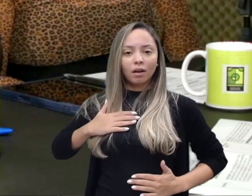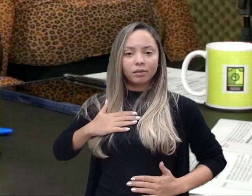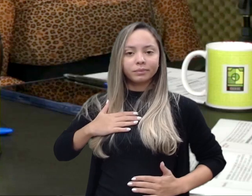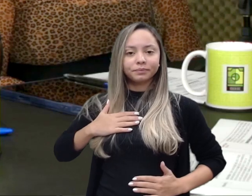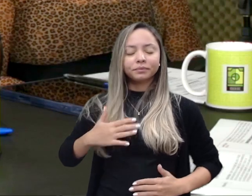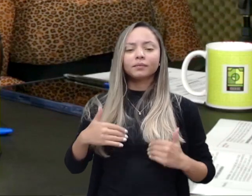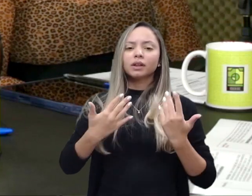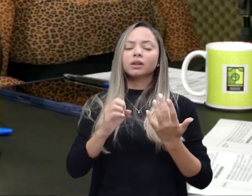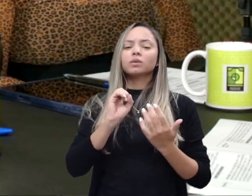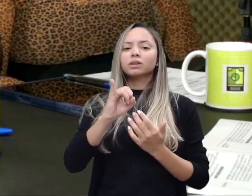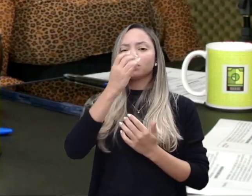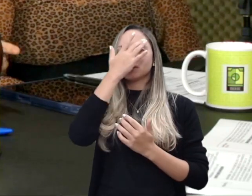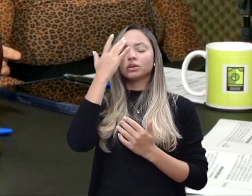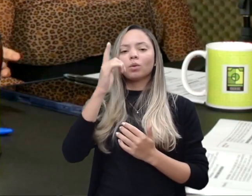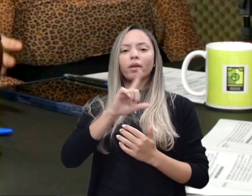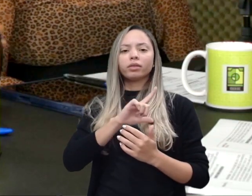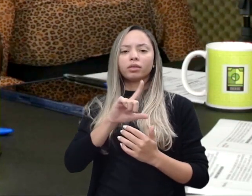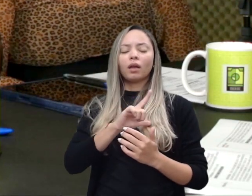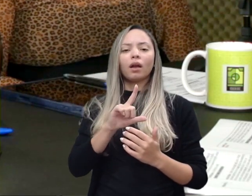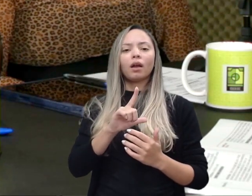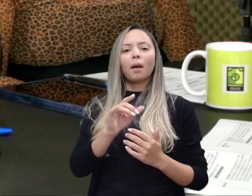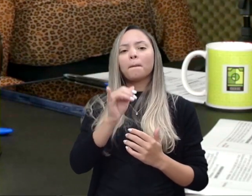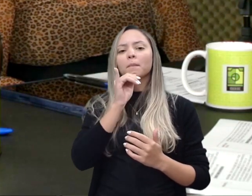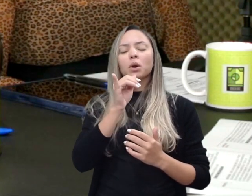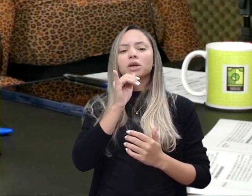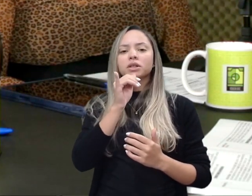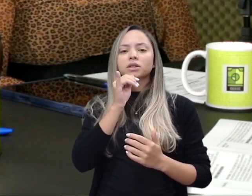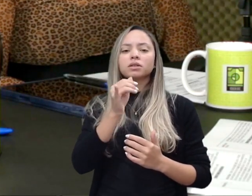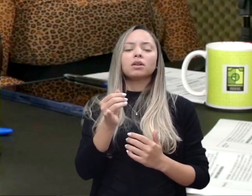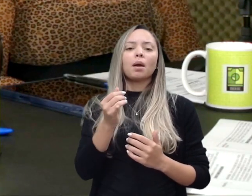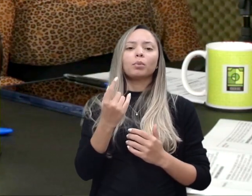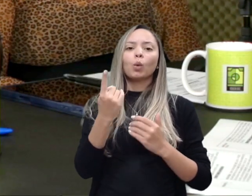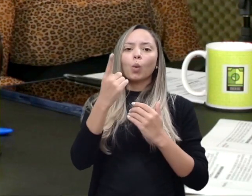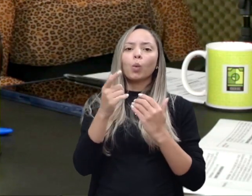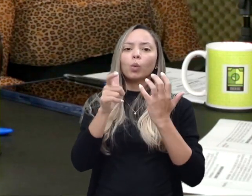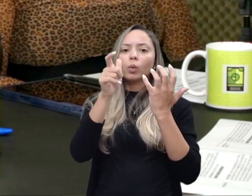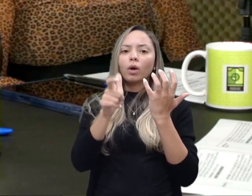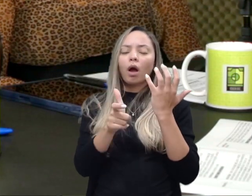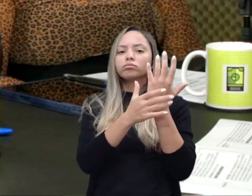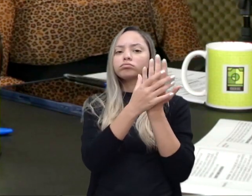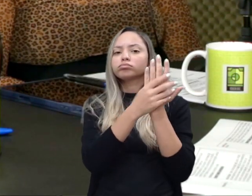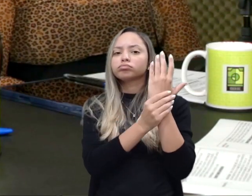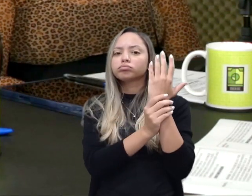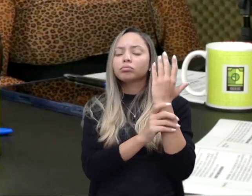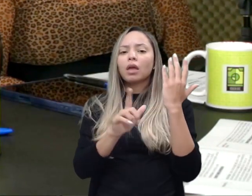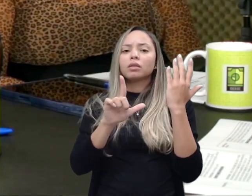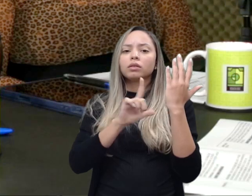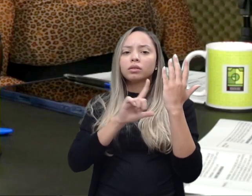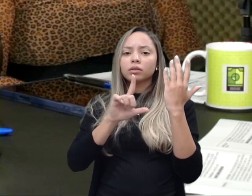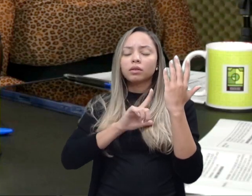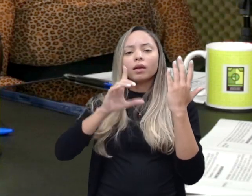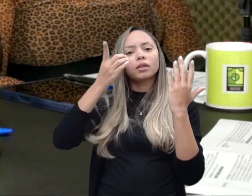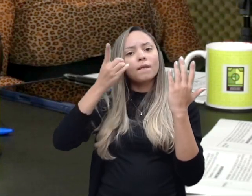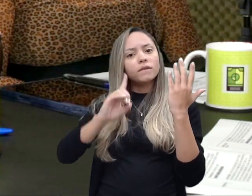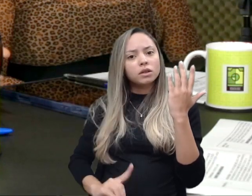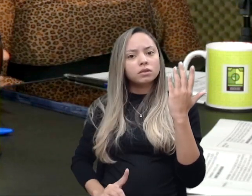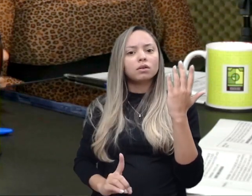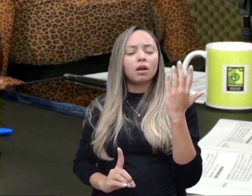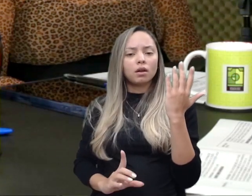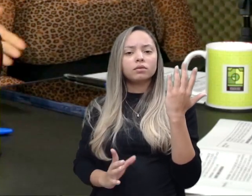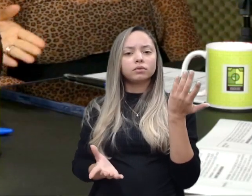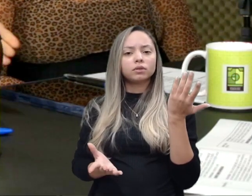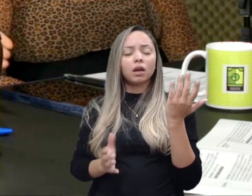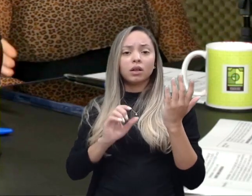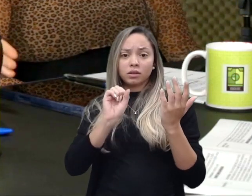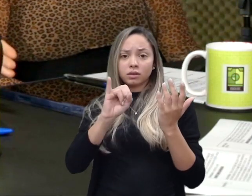pessoa tem, por exemplo, uma má formação num membro superior, é considerado uma deficiência, certo? Se ele tiver um laudo